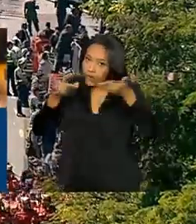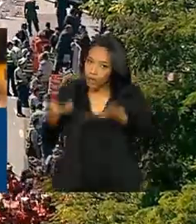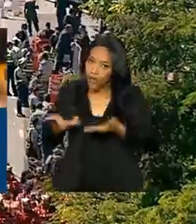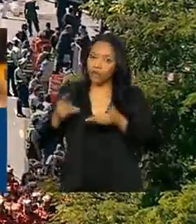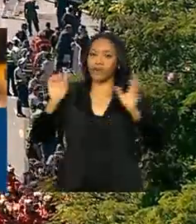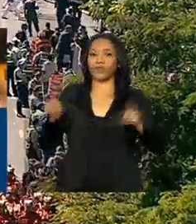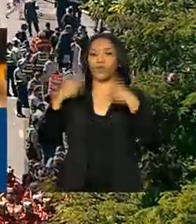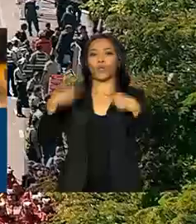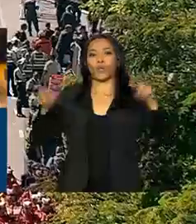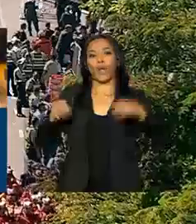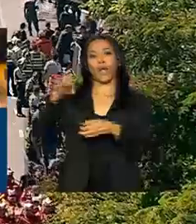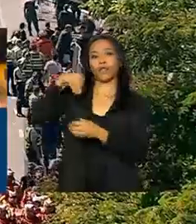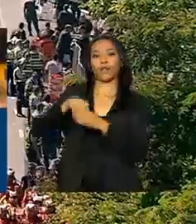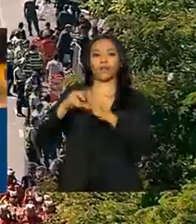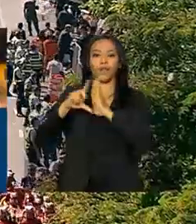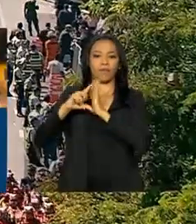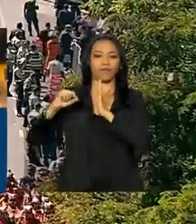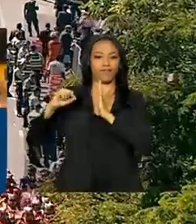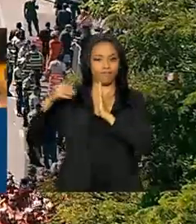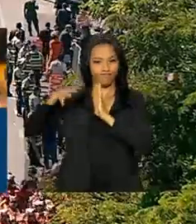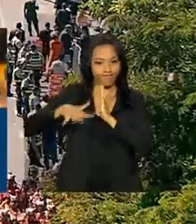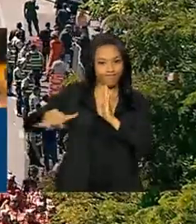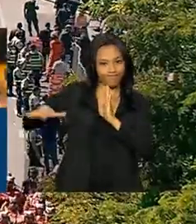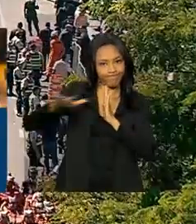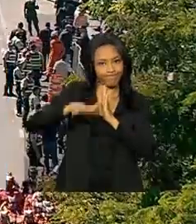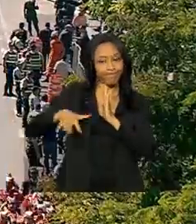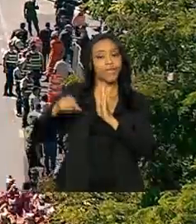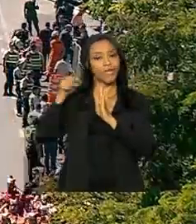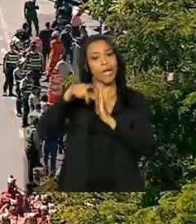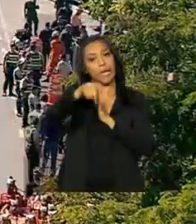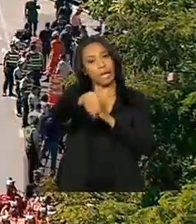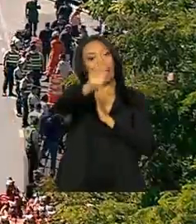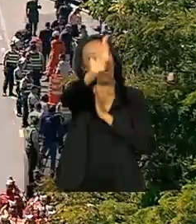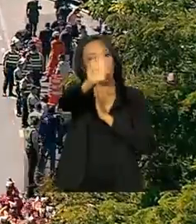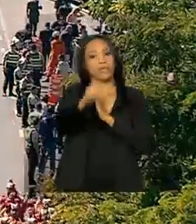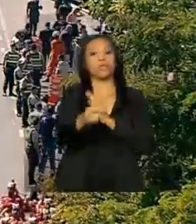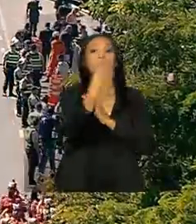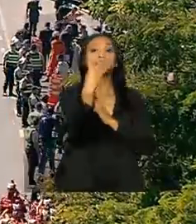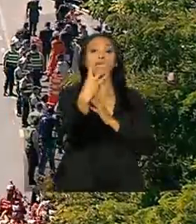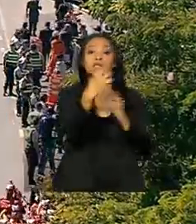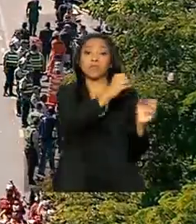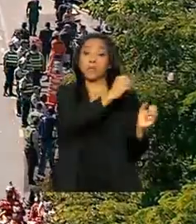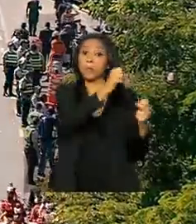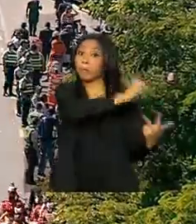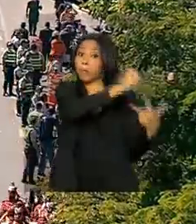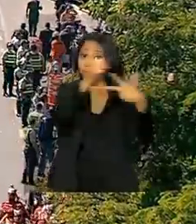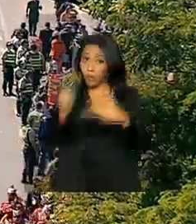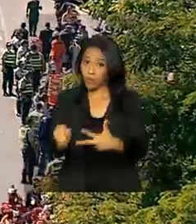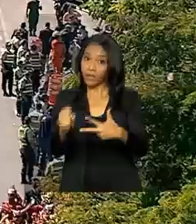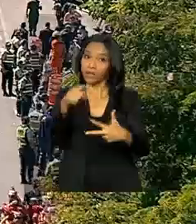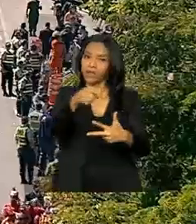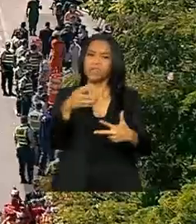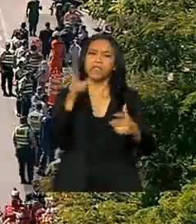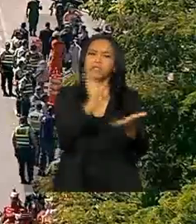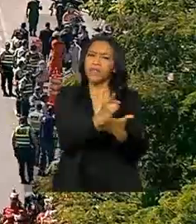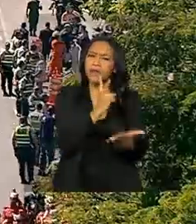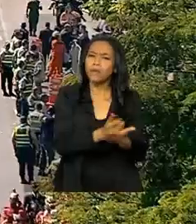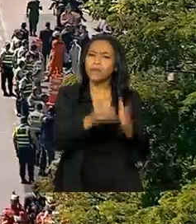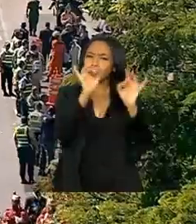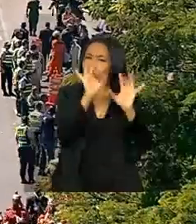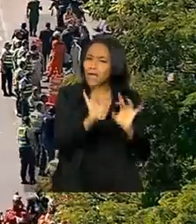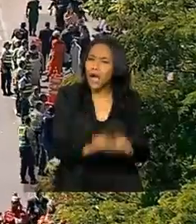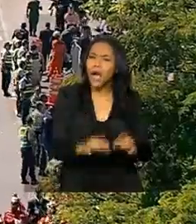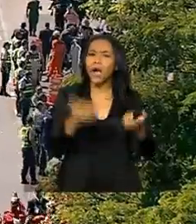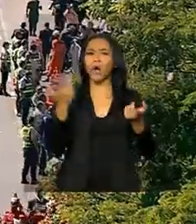dos órgãos federais, dos três poderes, né? E nas representações, visitas